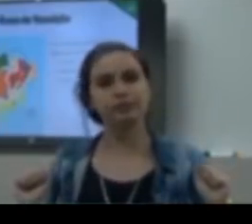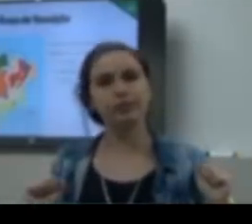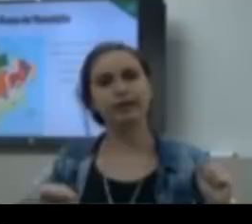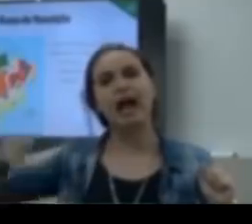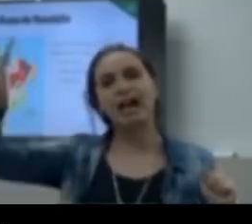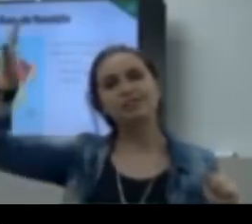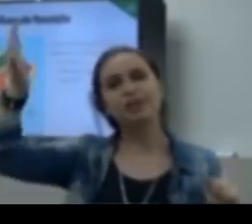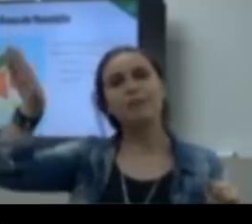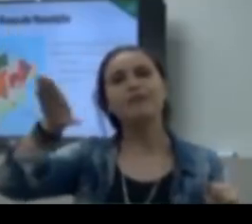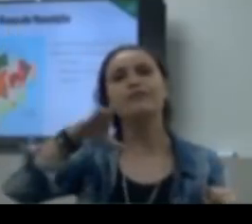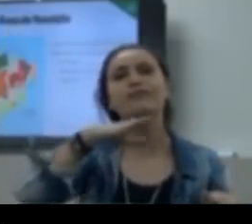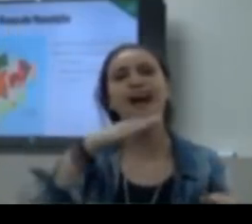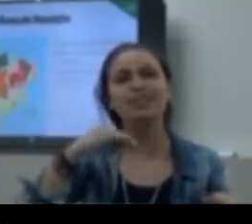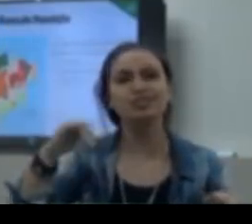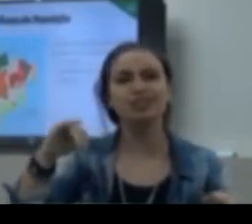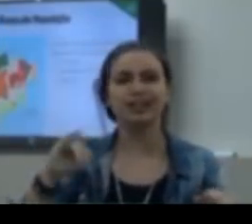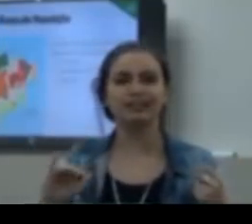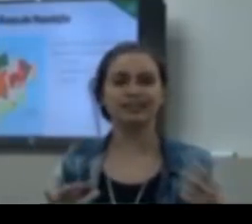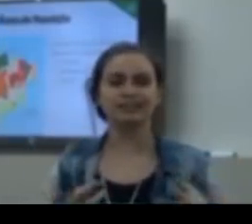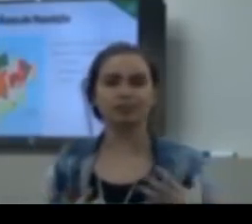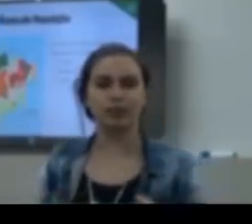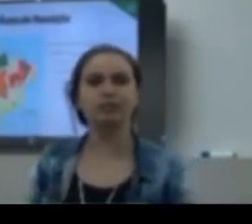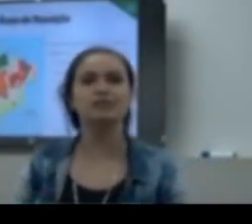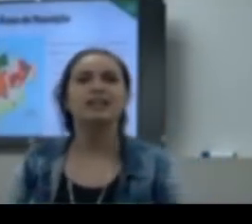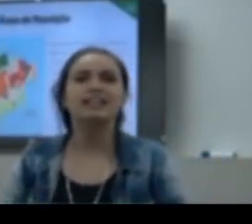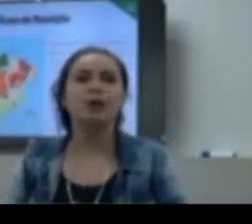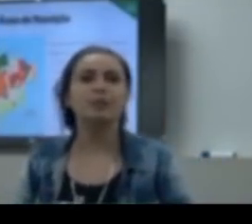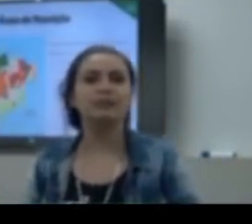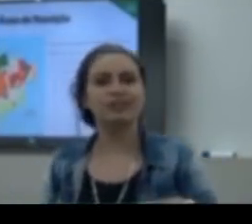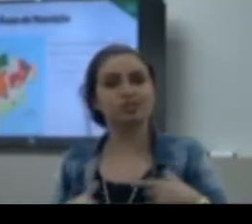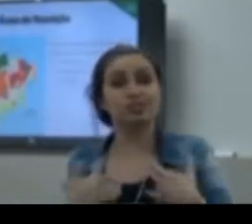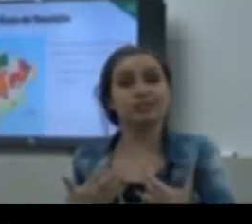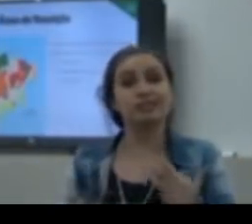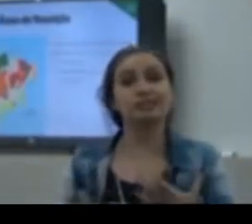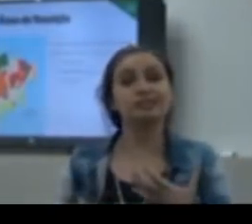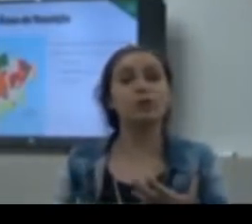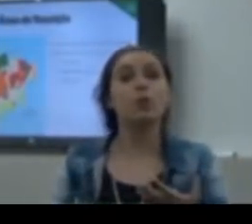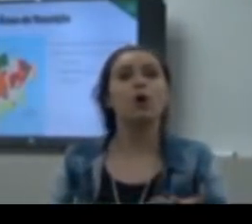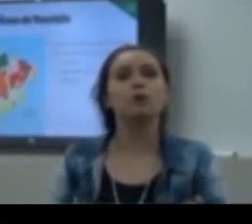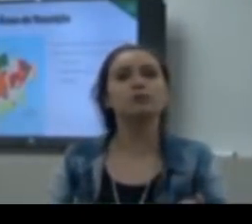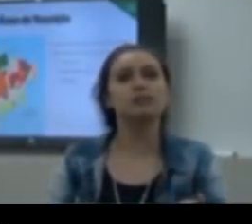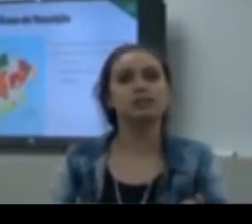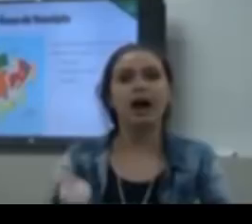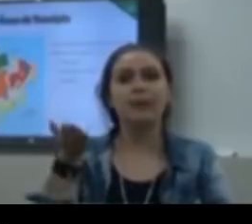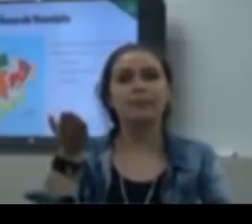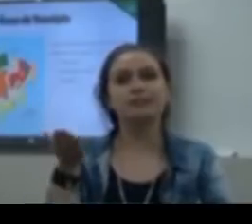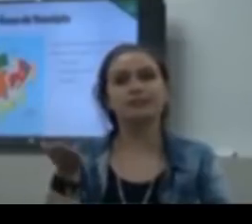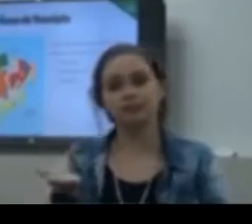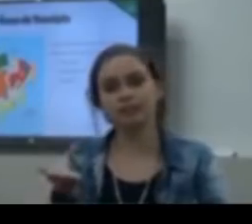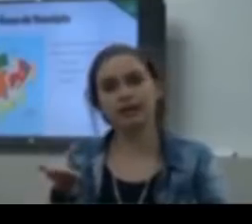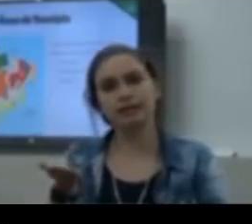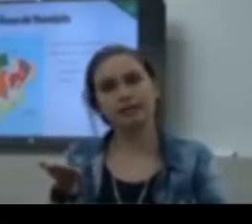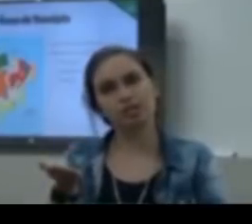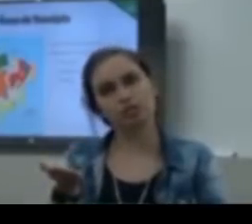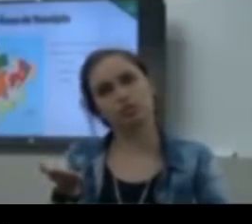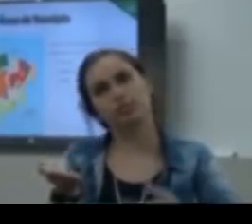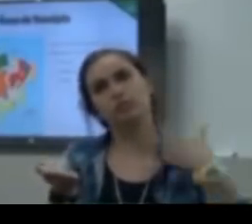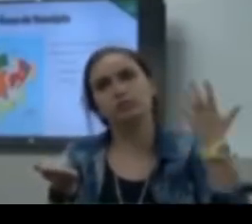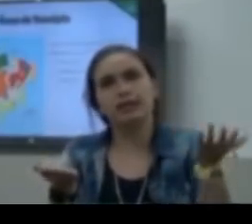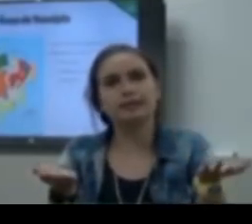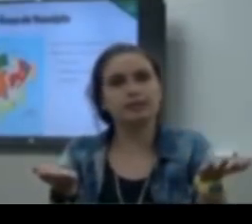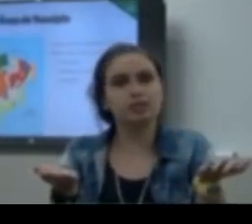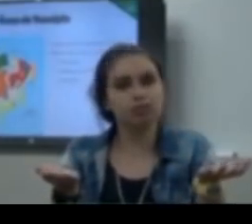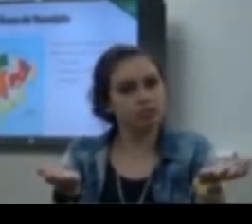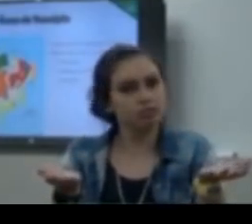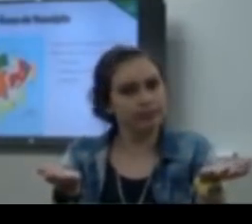Não é assim que funciona. A gente tem uma faixa entre esses domínios, que é uma faixa de transição, ou seja, apresenta tanto característica